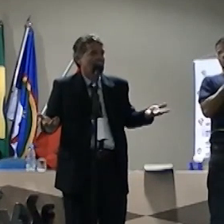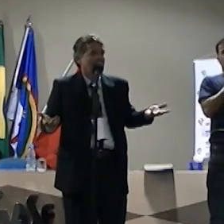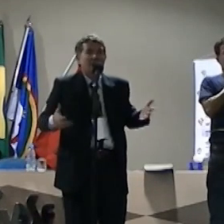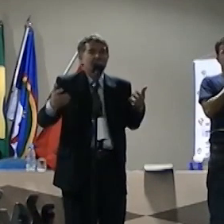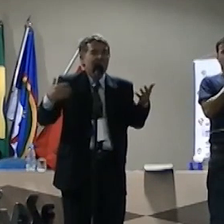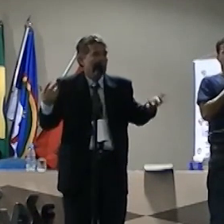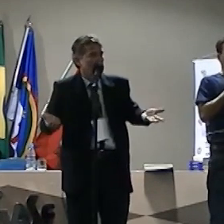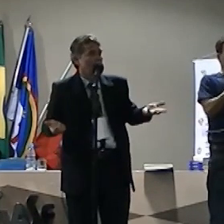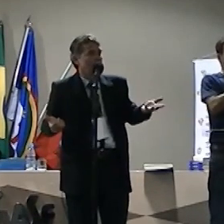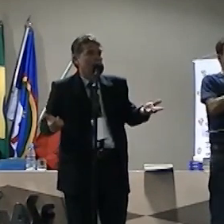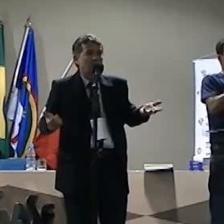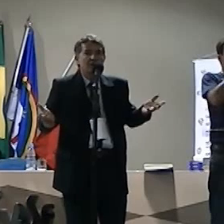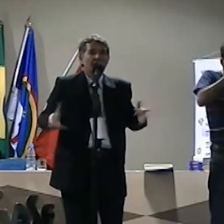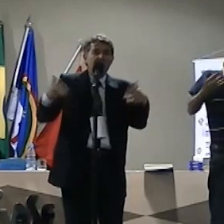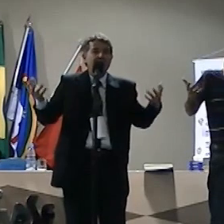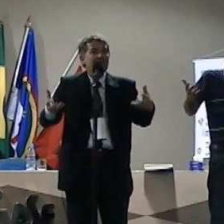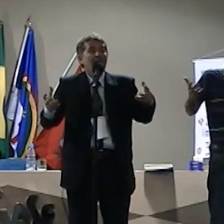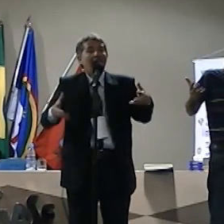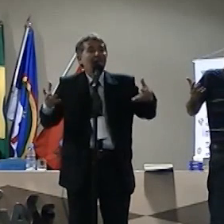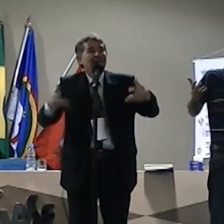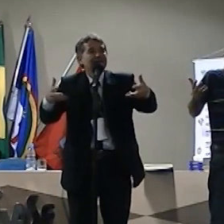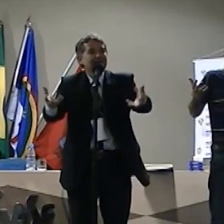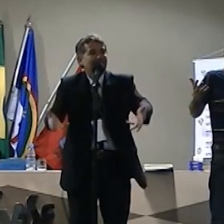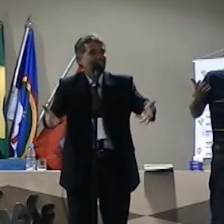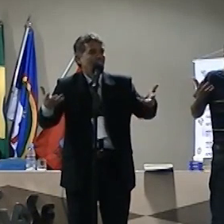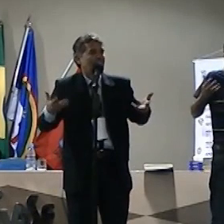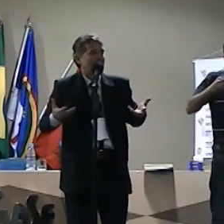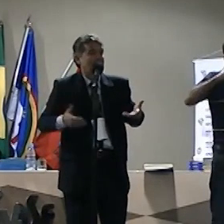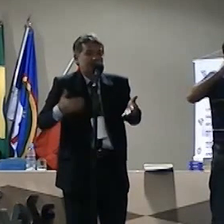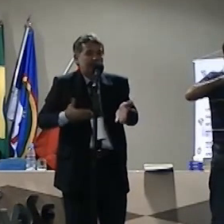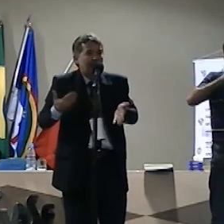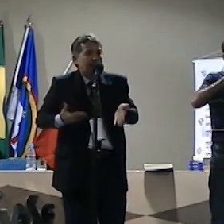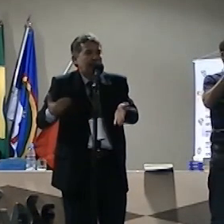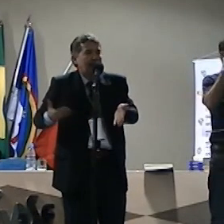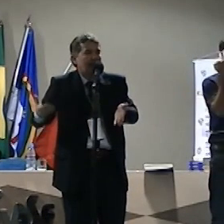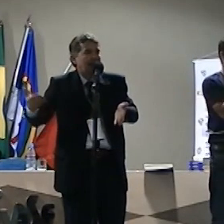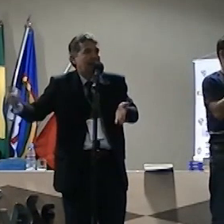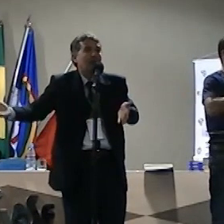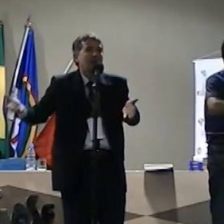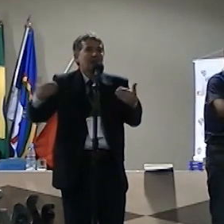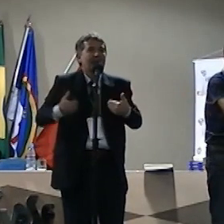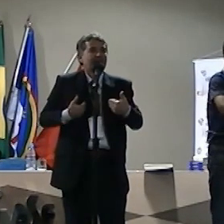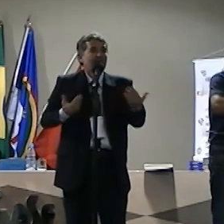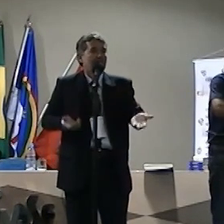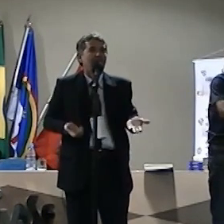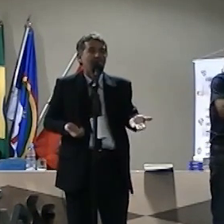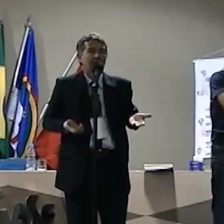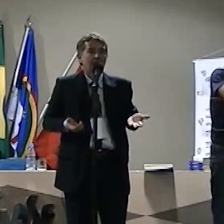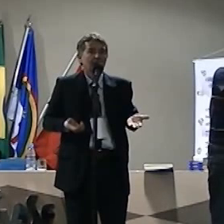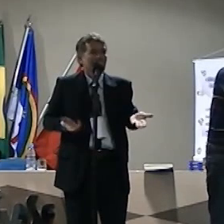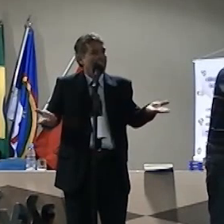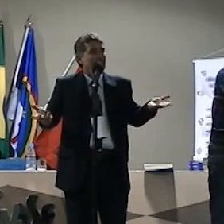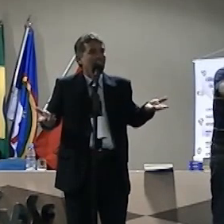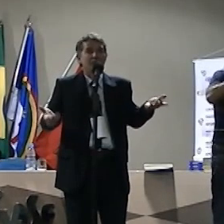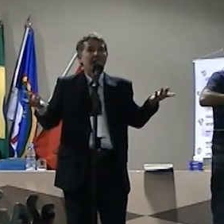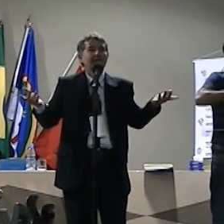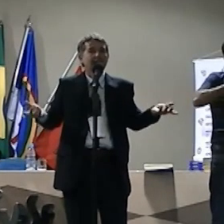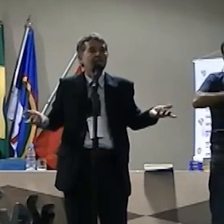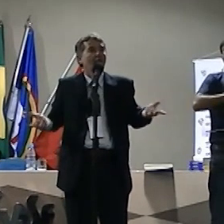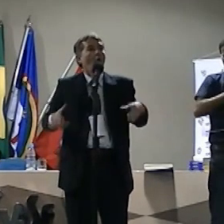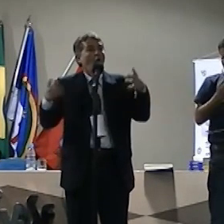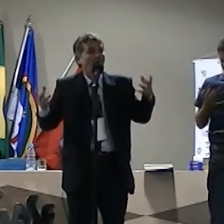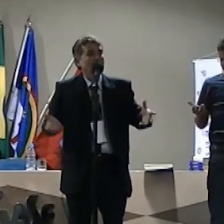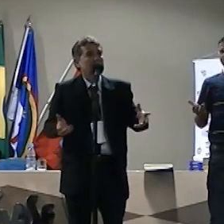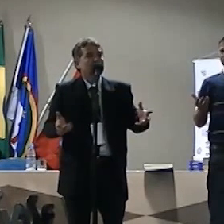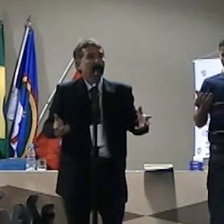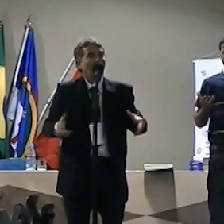trabalhado, tem que ser construído, tem que ser apresentado para a criança detalhadamente, para ela saber que é aquilo. Mas não, o que é que tem